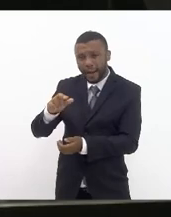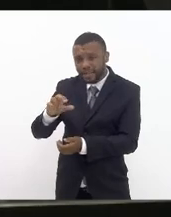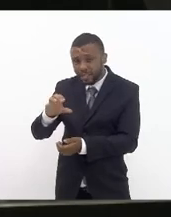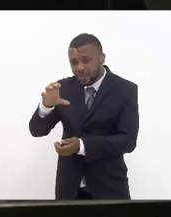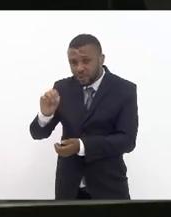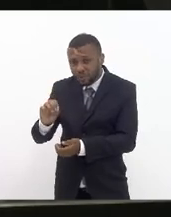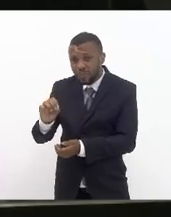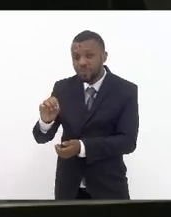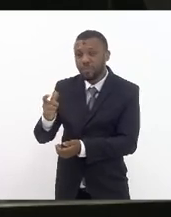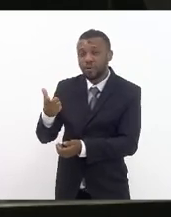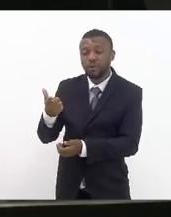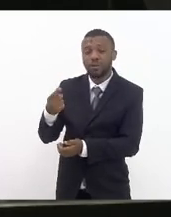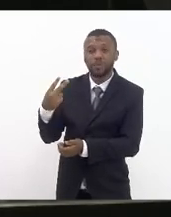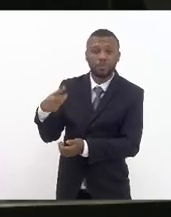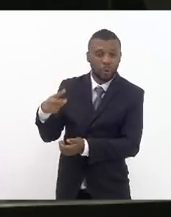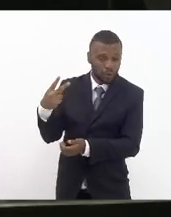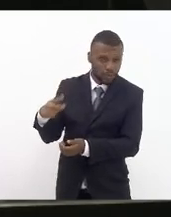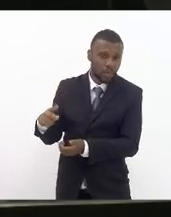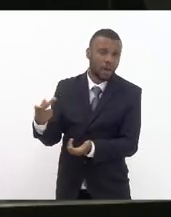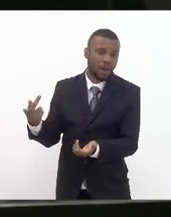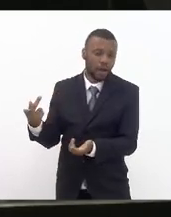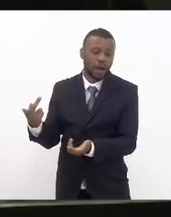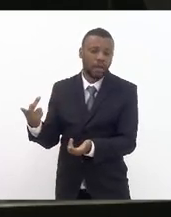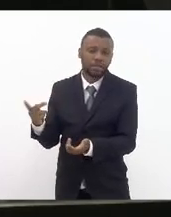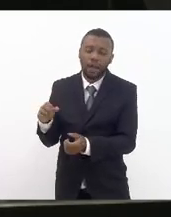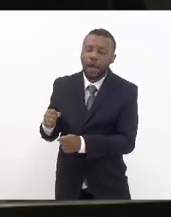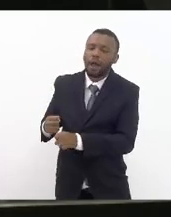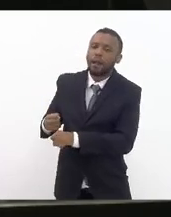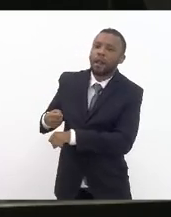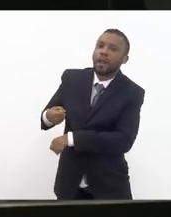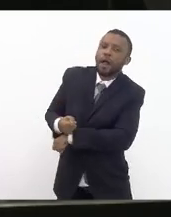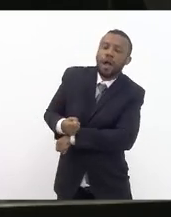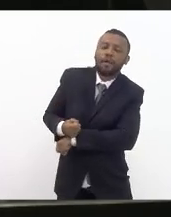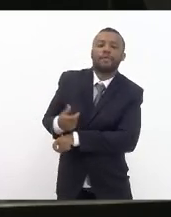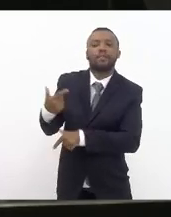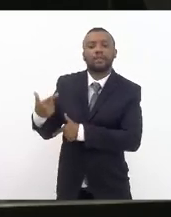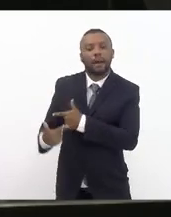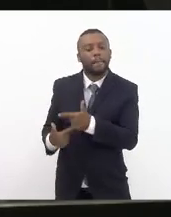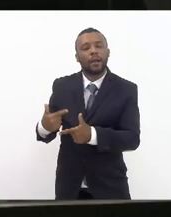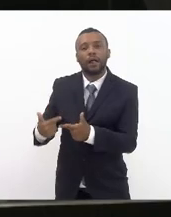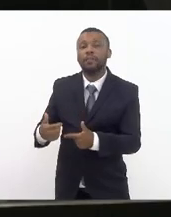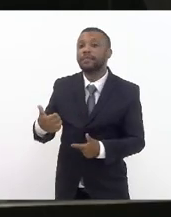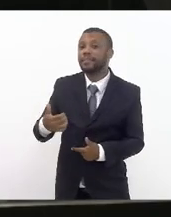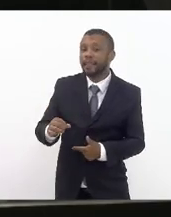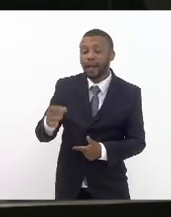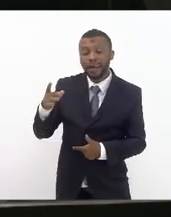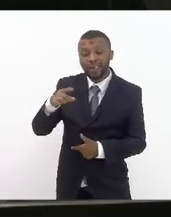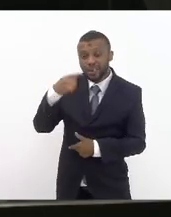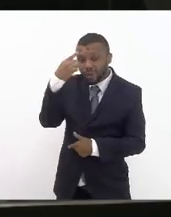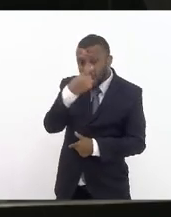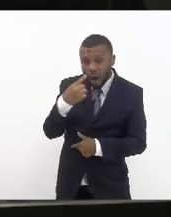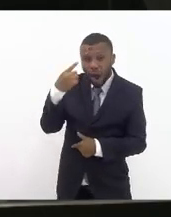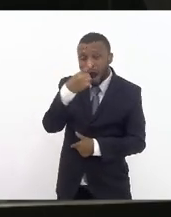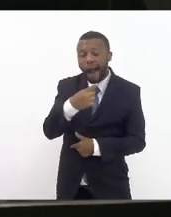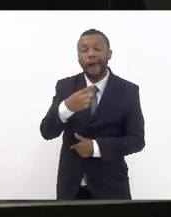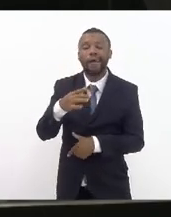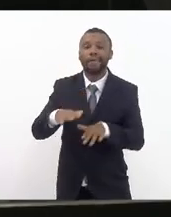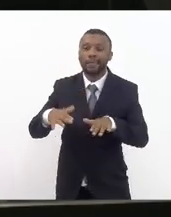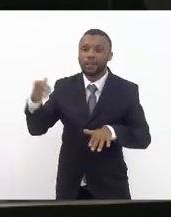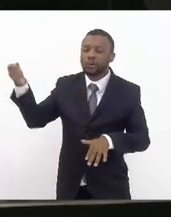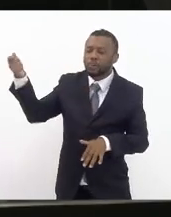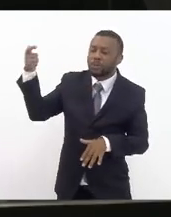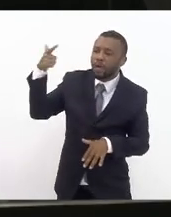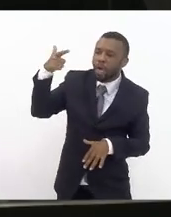que fizeram seu trabalho duro durante 10 horas do dia, muitas das vezes com o sol quente ardendo nas